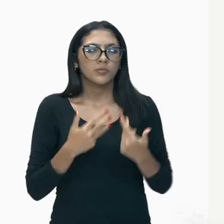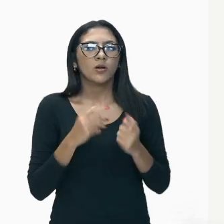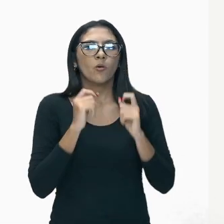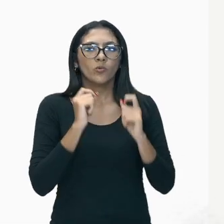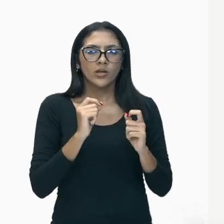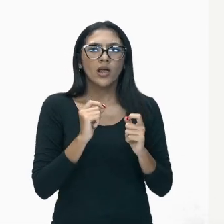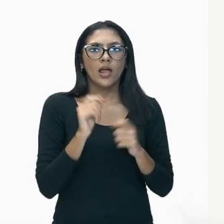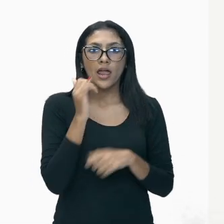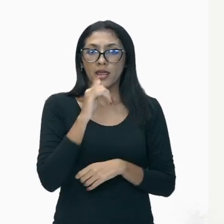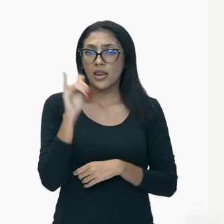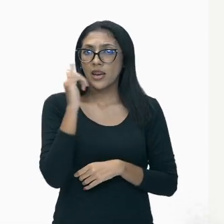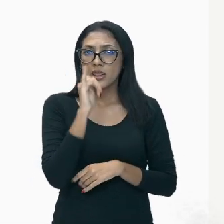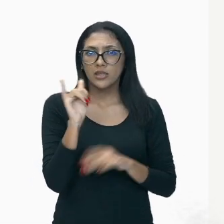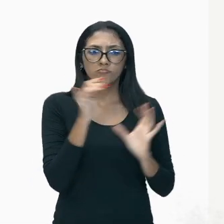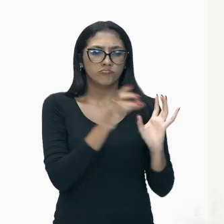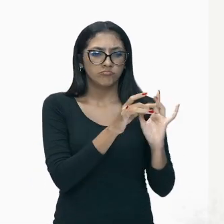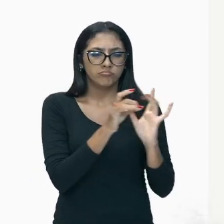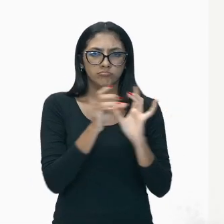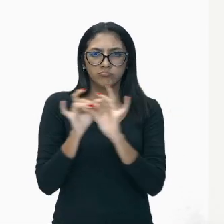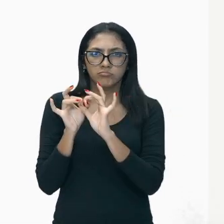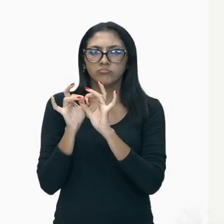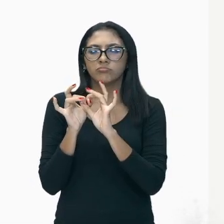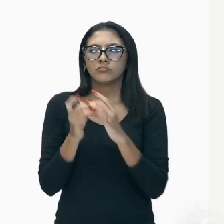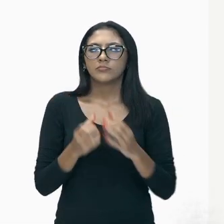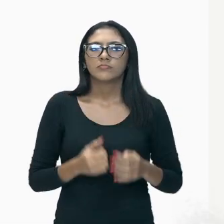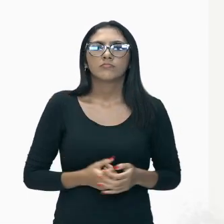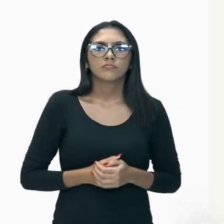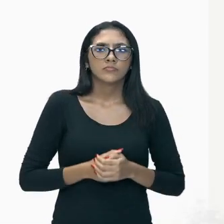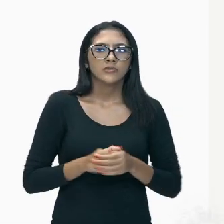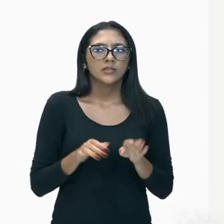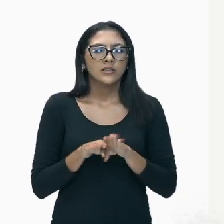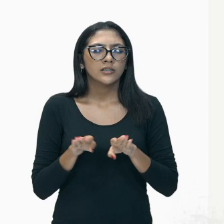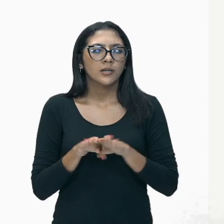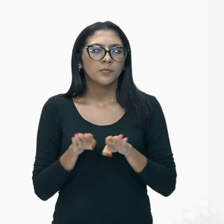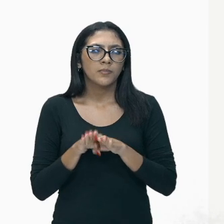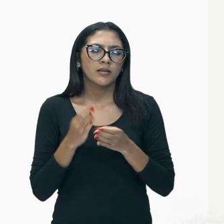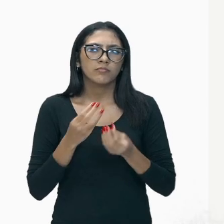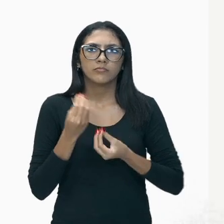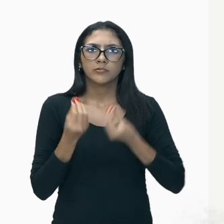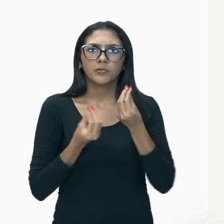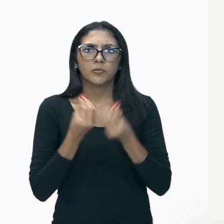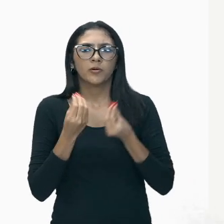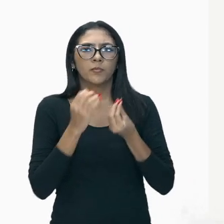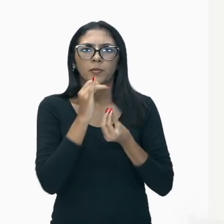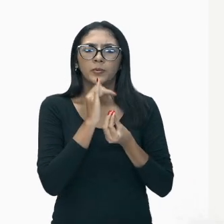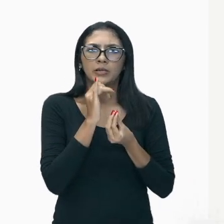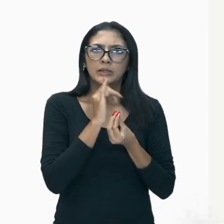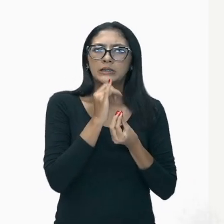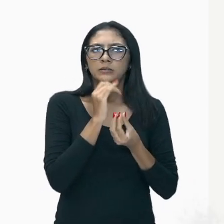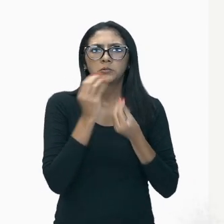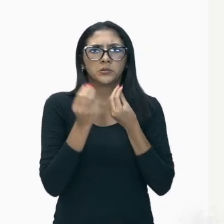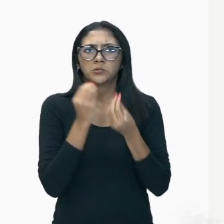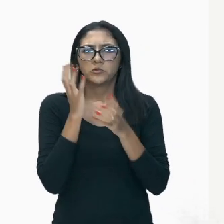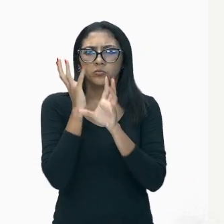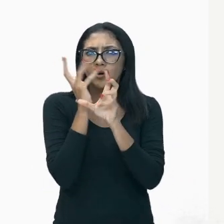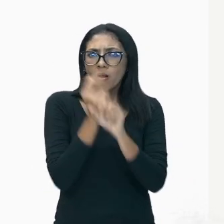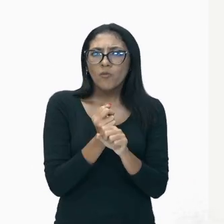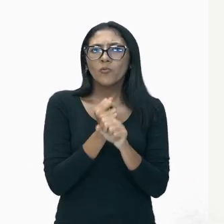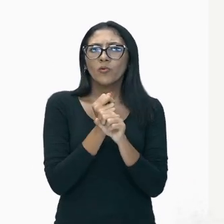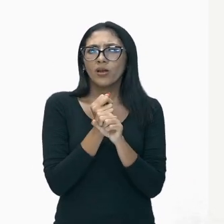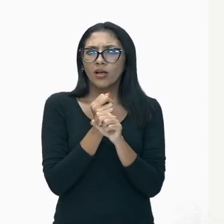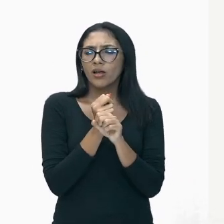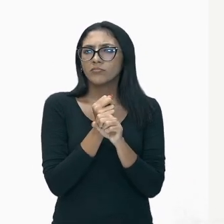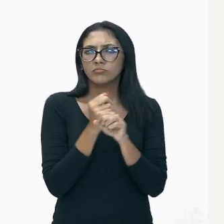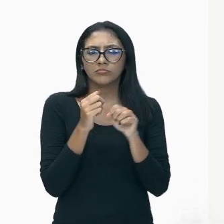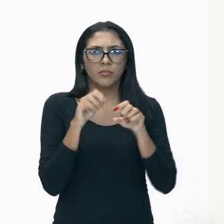corrente elétrica e também quem é o vilão de como calcular a energia.